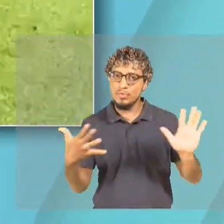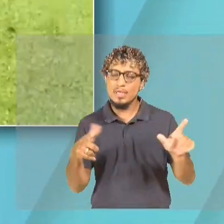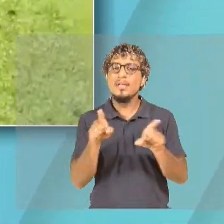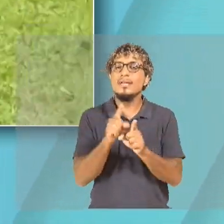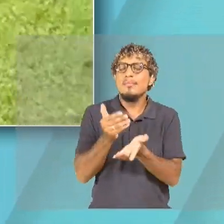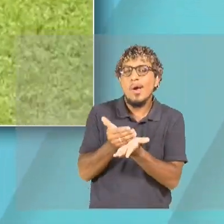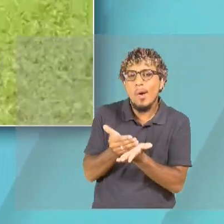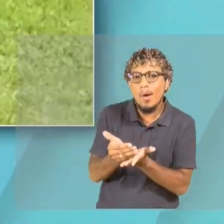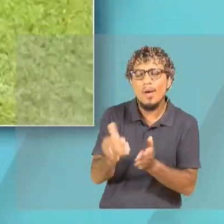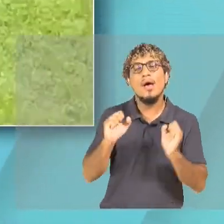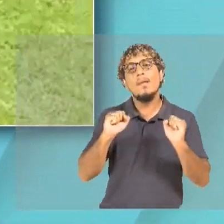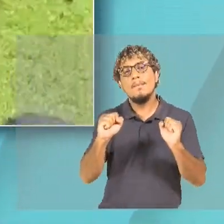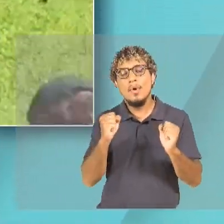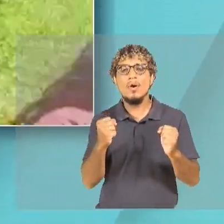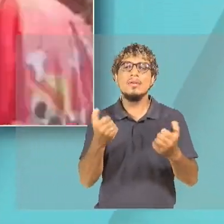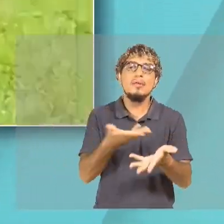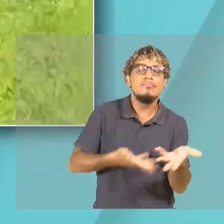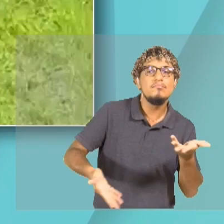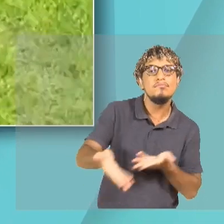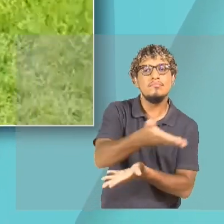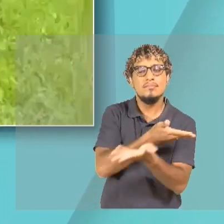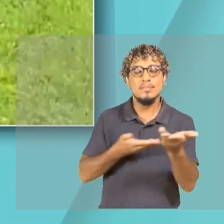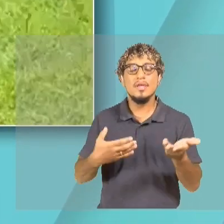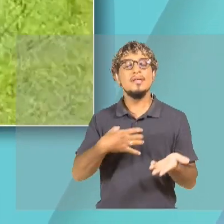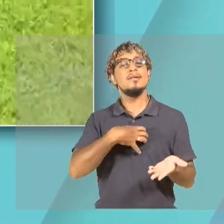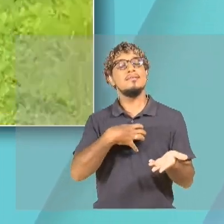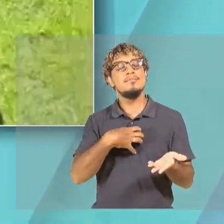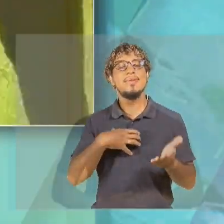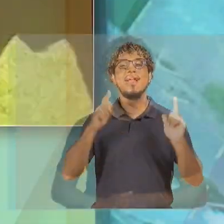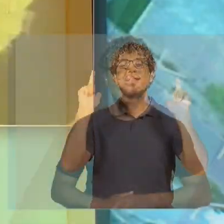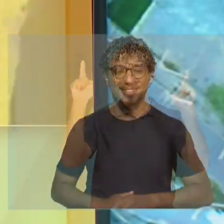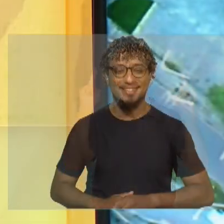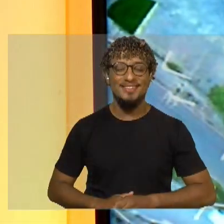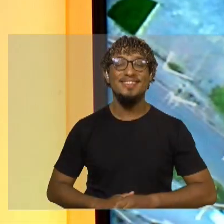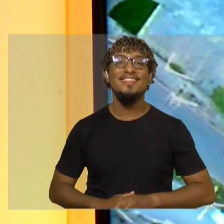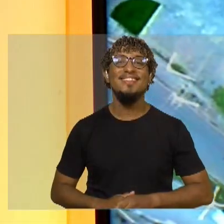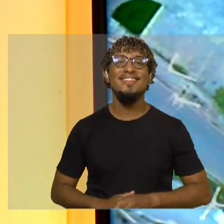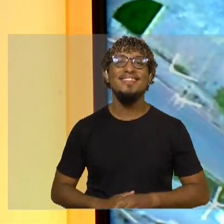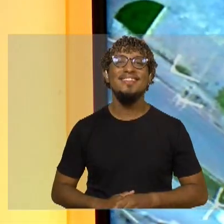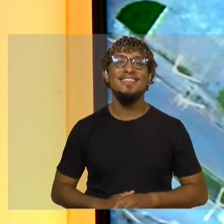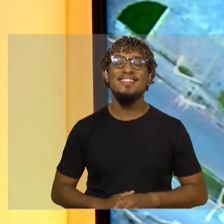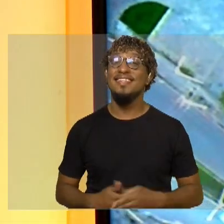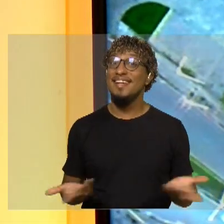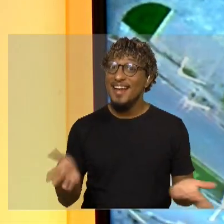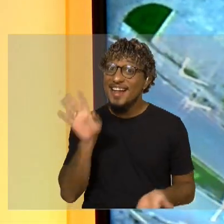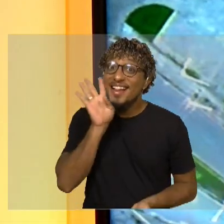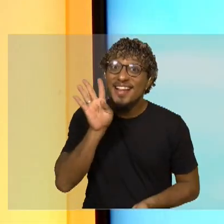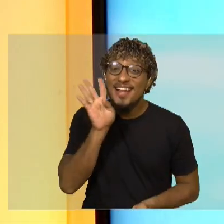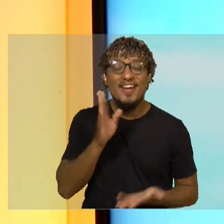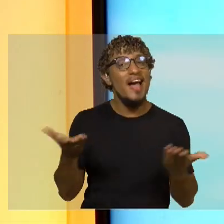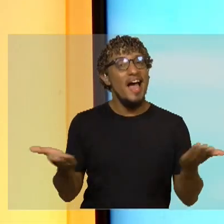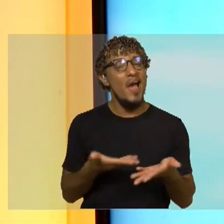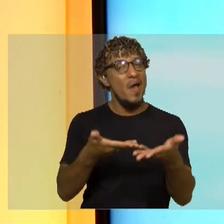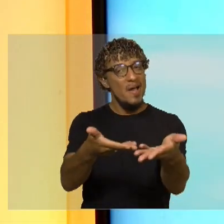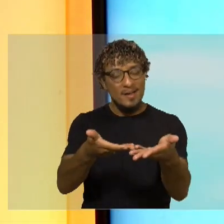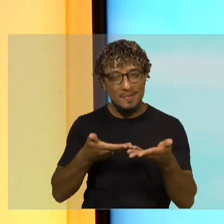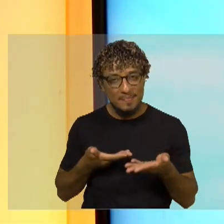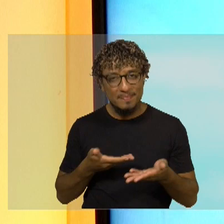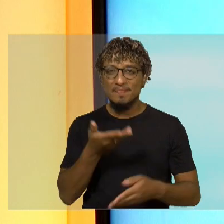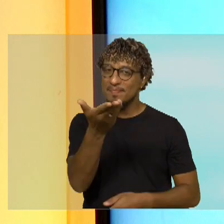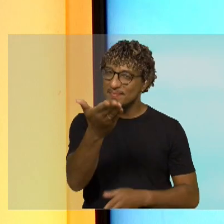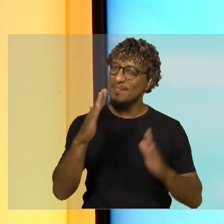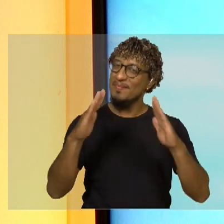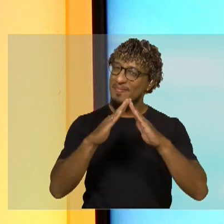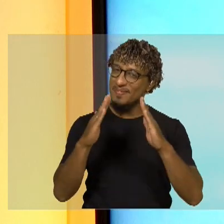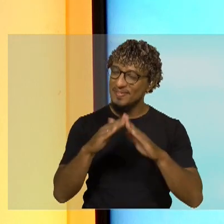iniciantes puderam interagir num clima de descontração. Muito legal, e agora eu quero fazer um convite para você de